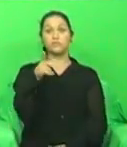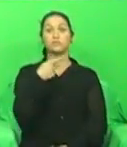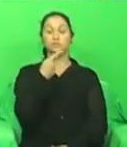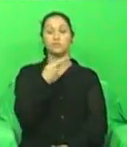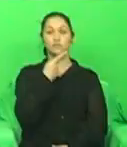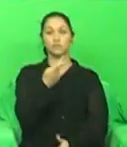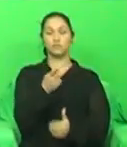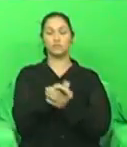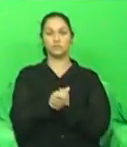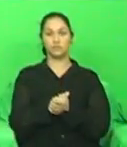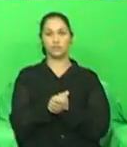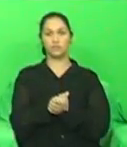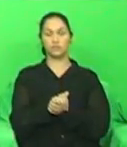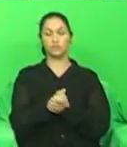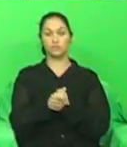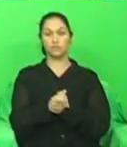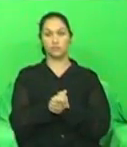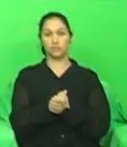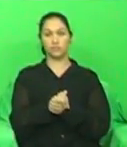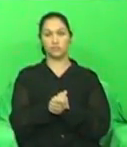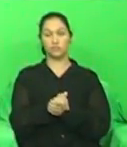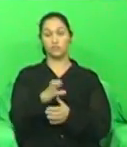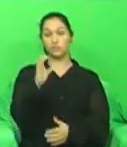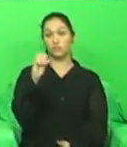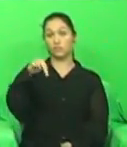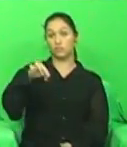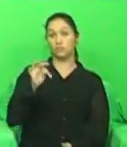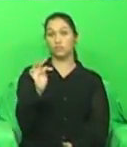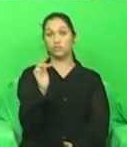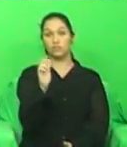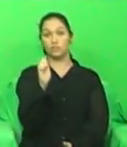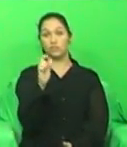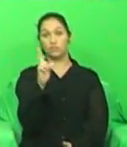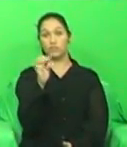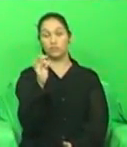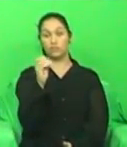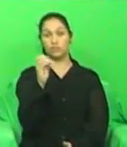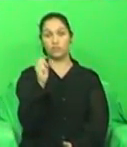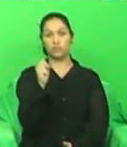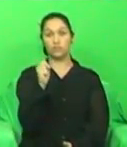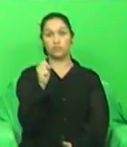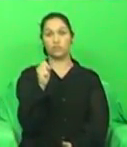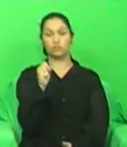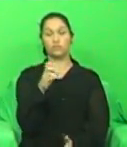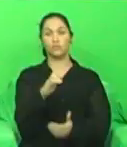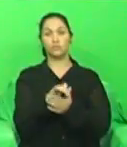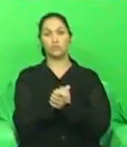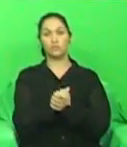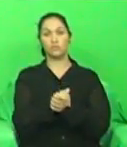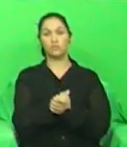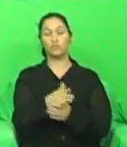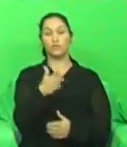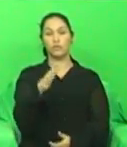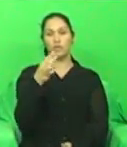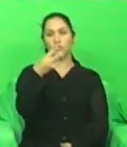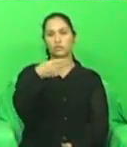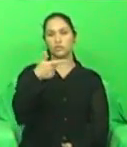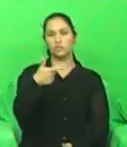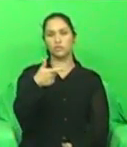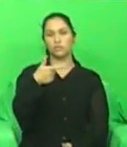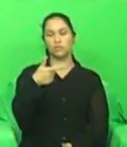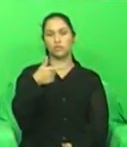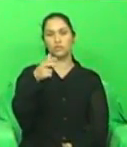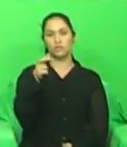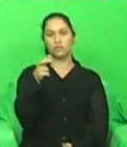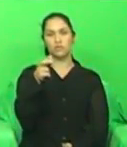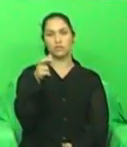sobre o fato dos contratos a lei que custam 32 reais e vinte e nove centavos a hora da do trabalhador que